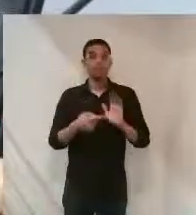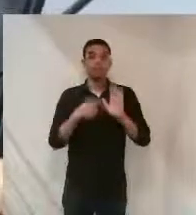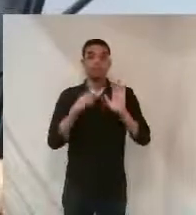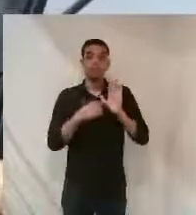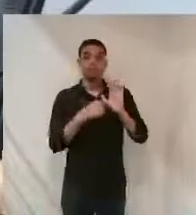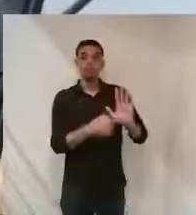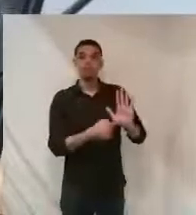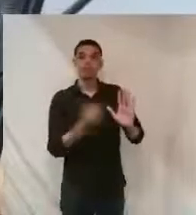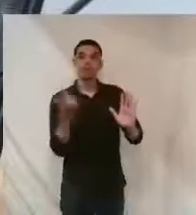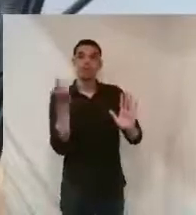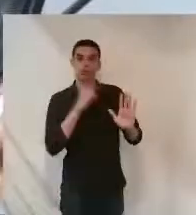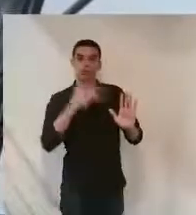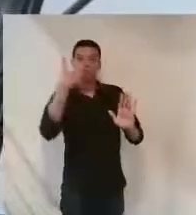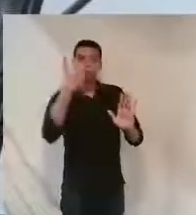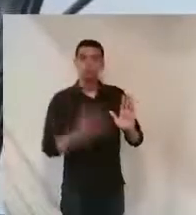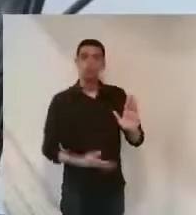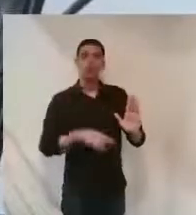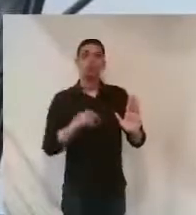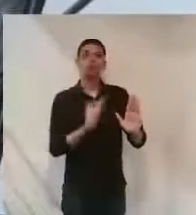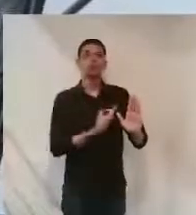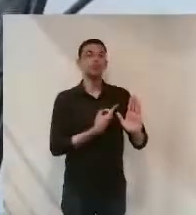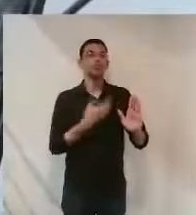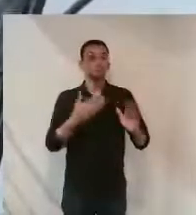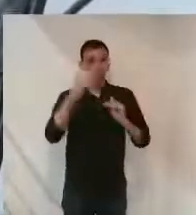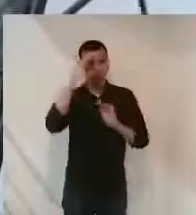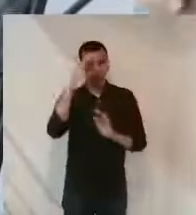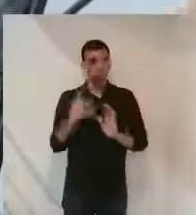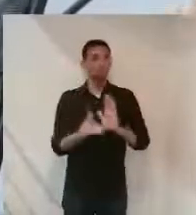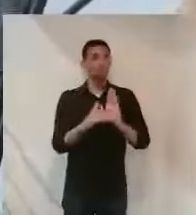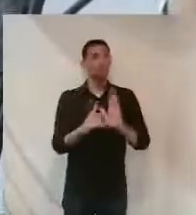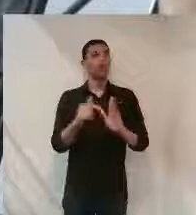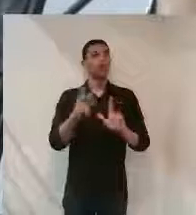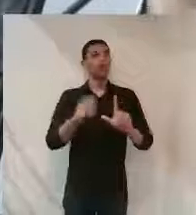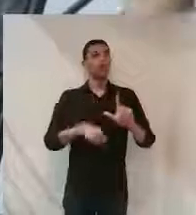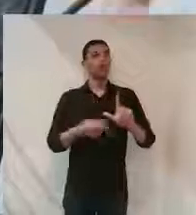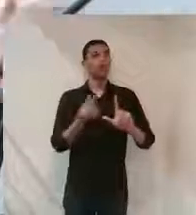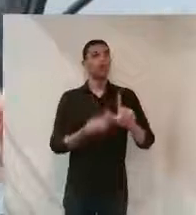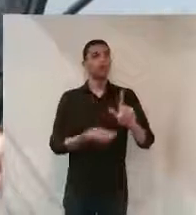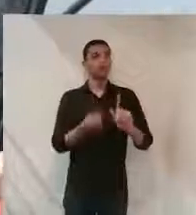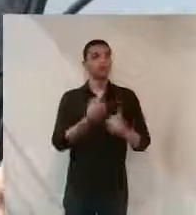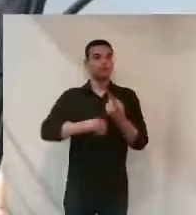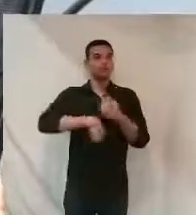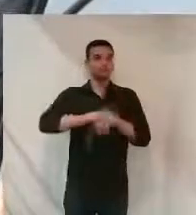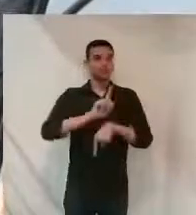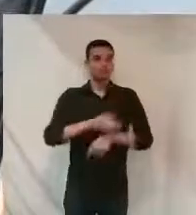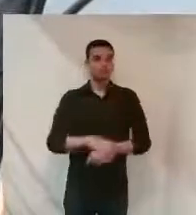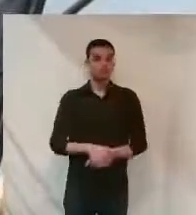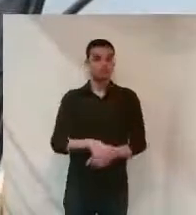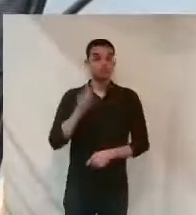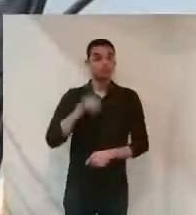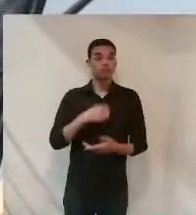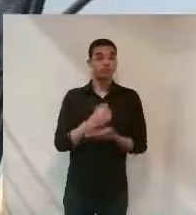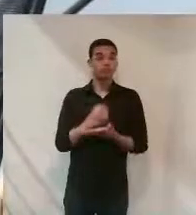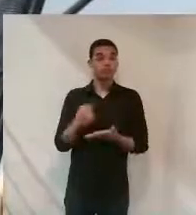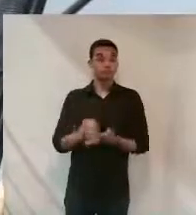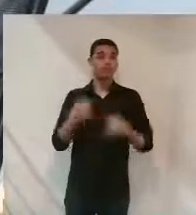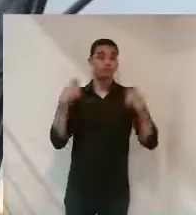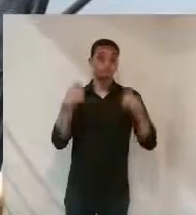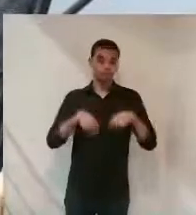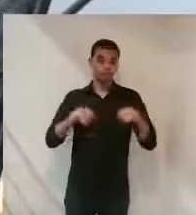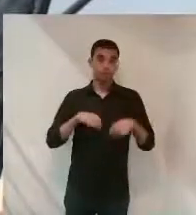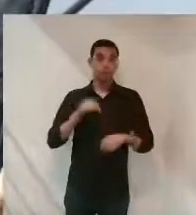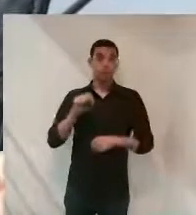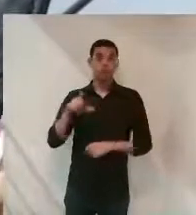metas e comprovar ali que eles estão em dia com a logística reversa. Ele é um documento que necessariamente tem que ser emitido por